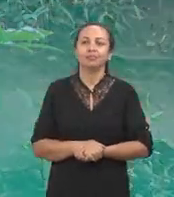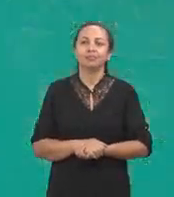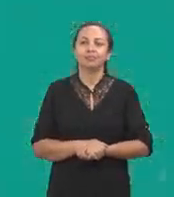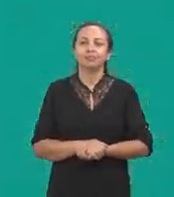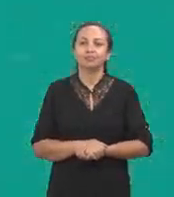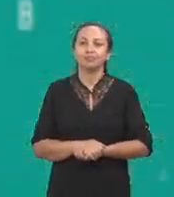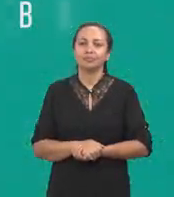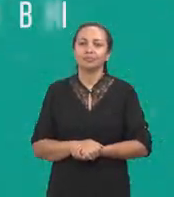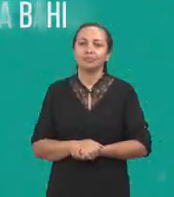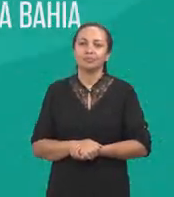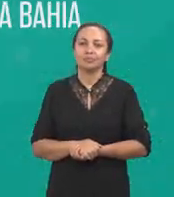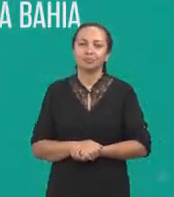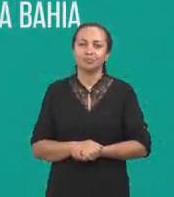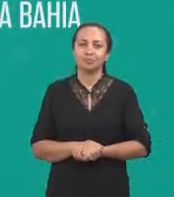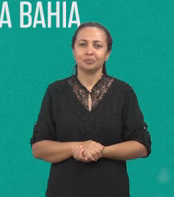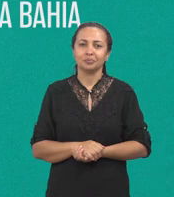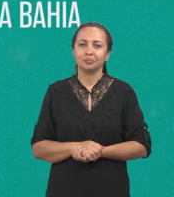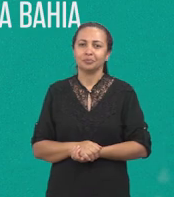conferir